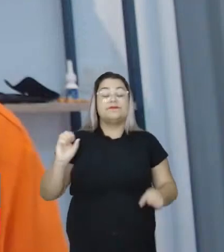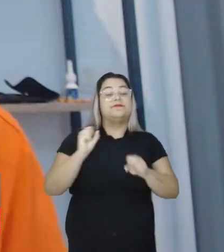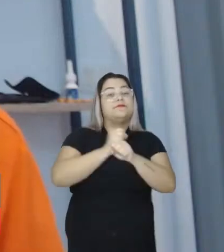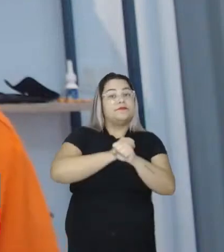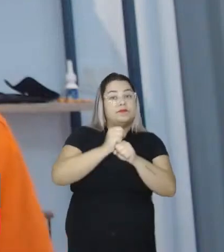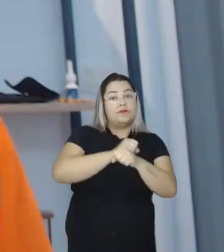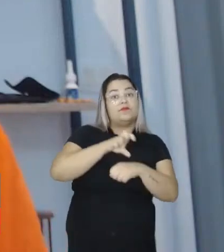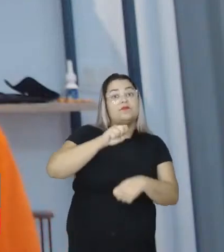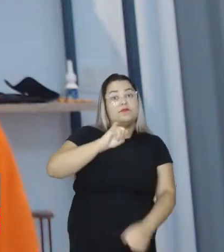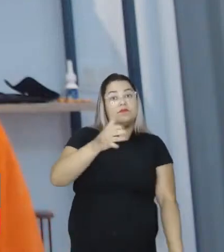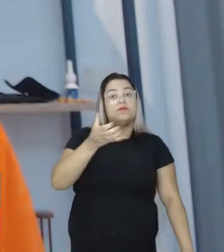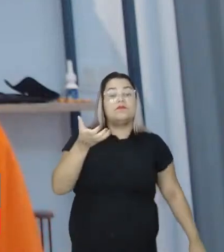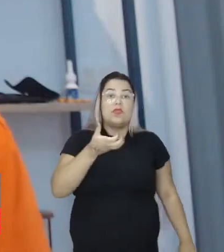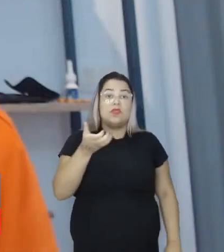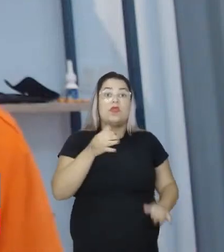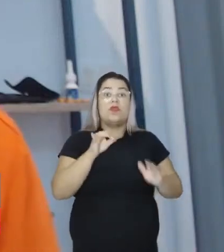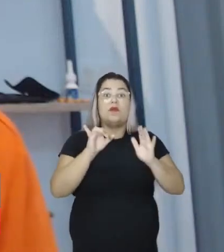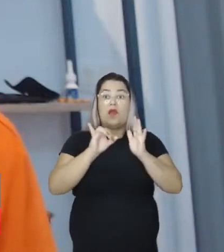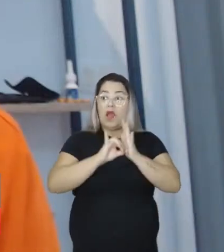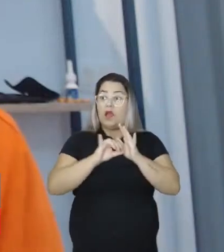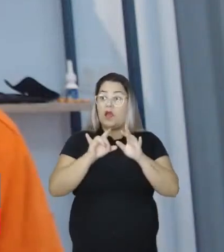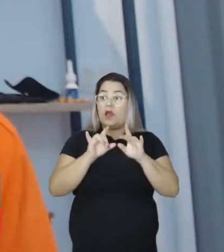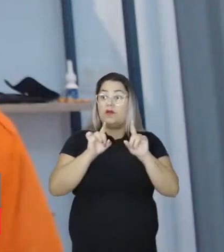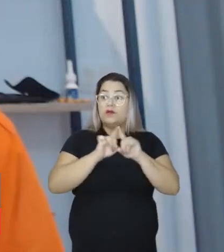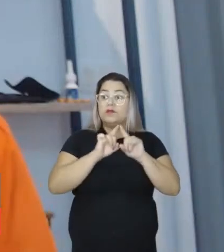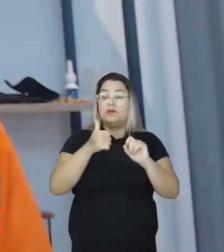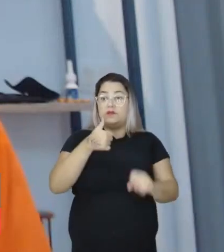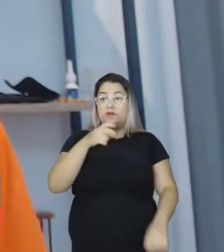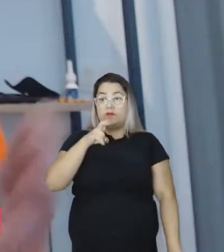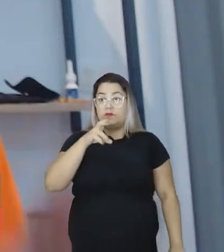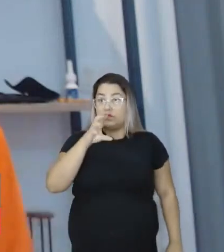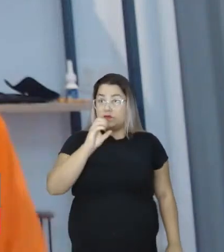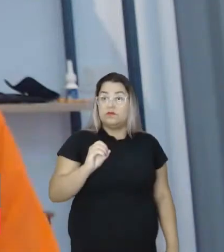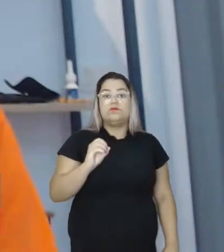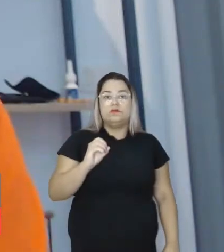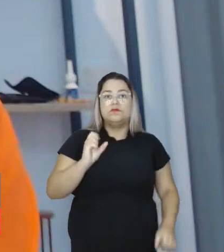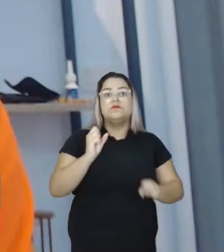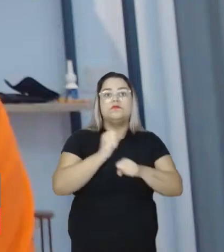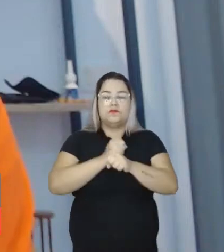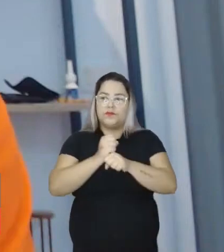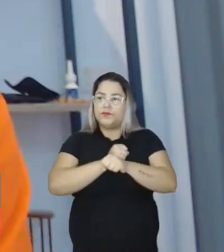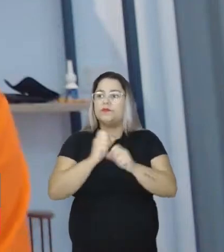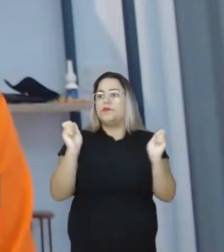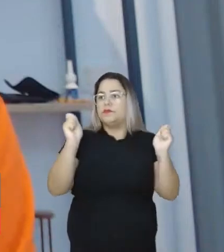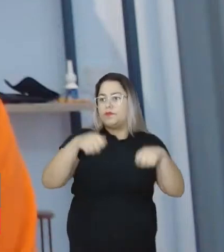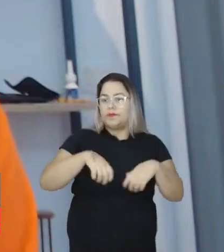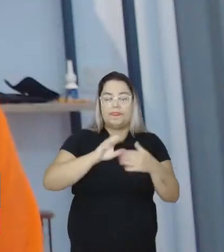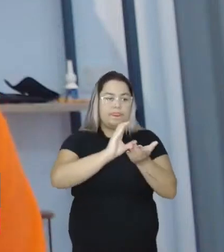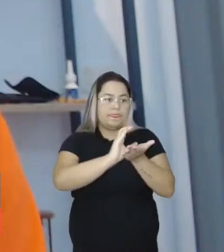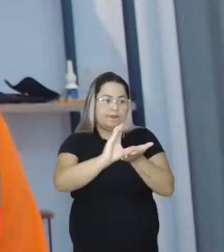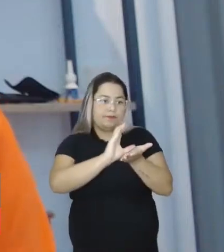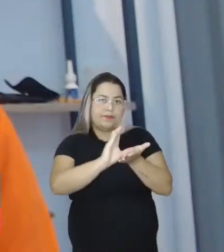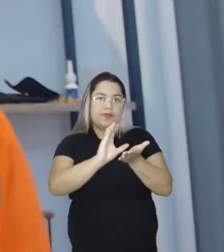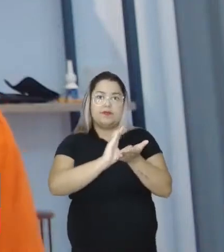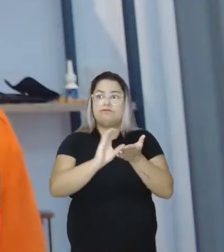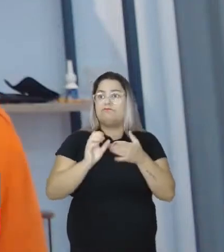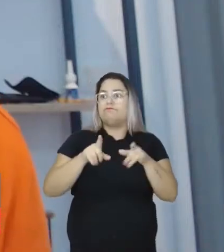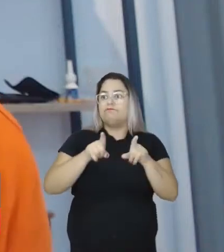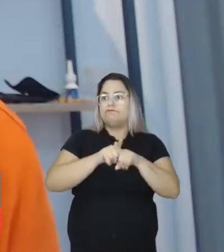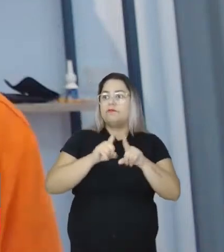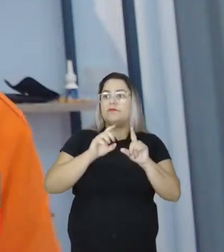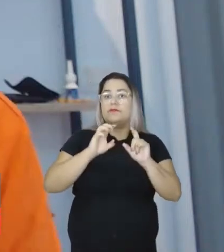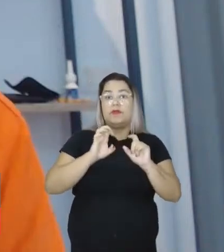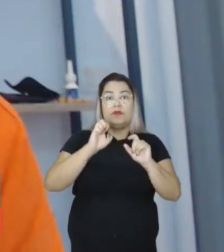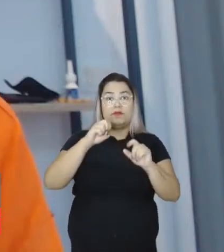que a Petrobras ela tenha mais 70, mais 100, mais 150 anos, ela precisa investir em transição energética. Por isso a